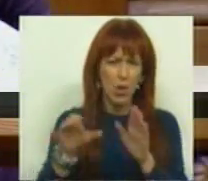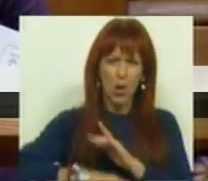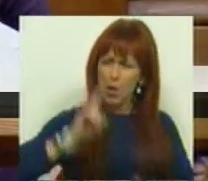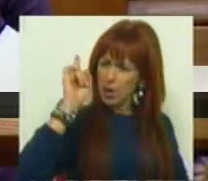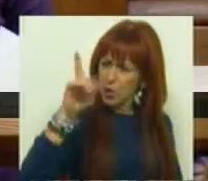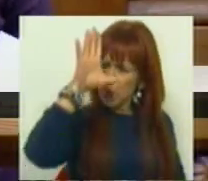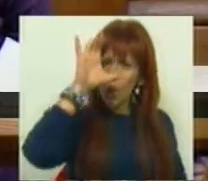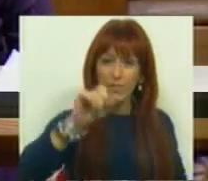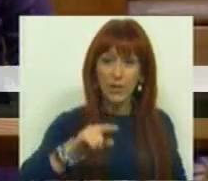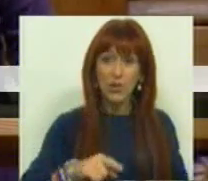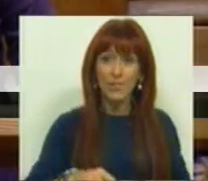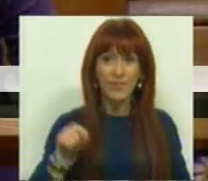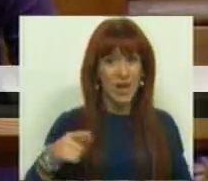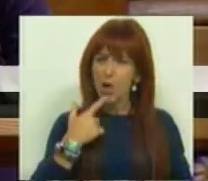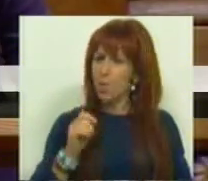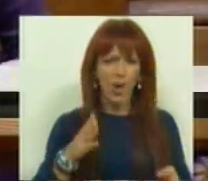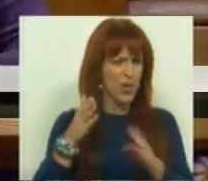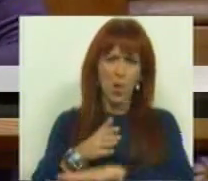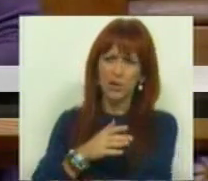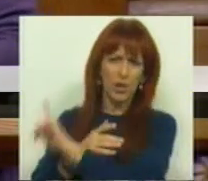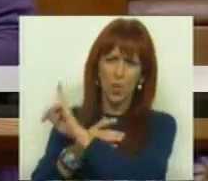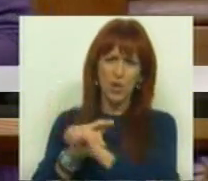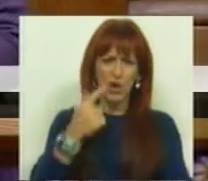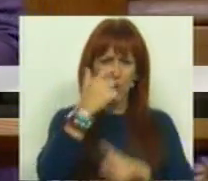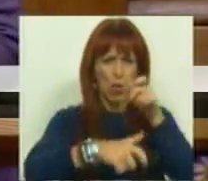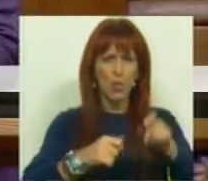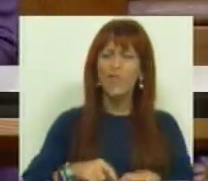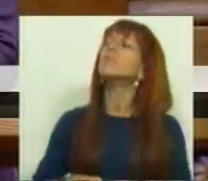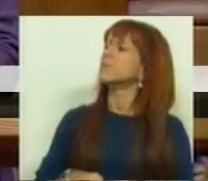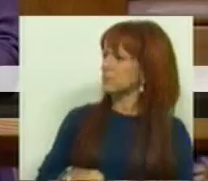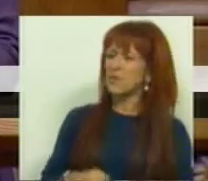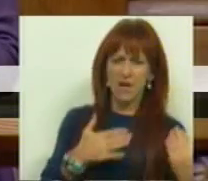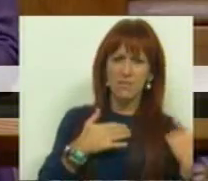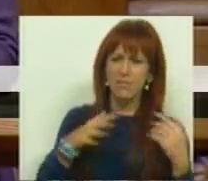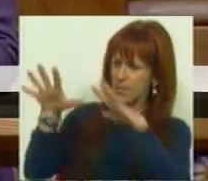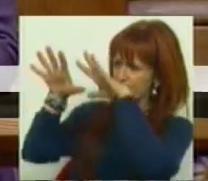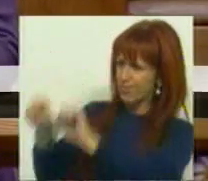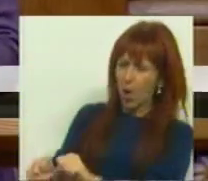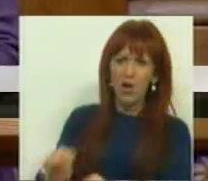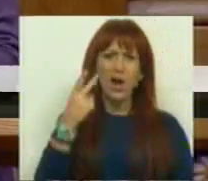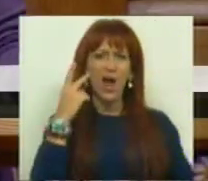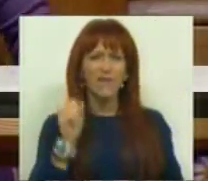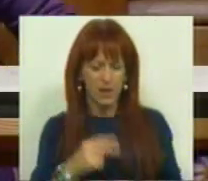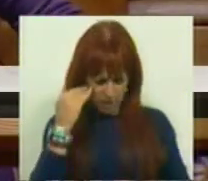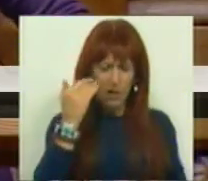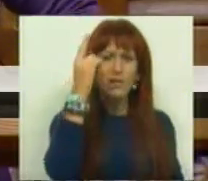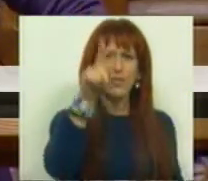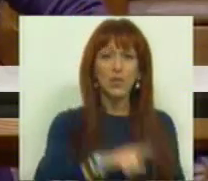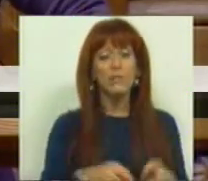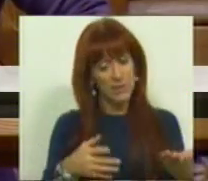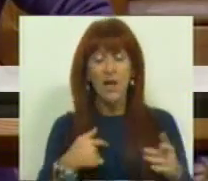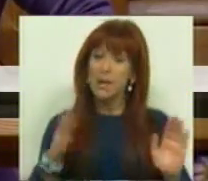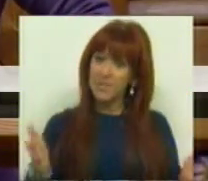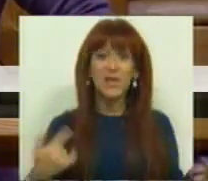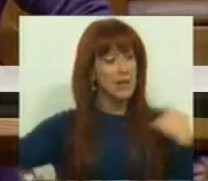de que o governo não pode continuar e que o povo tomará nas suas mãos o seu destino, o seu futuro, e para